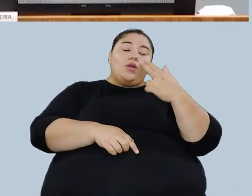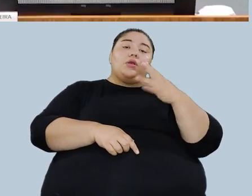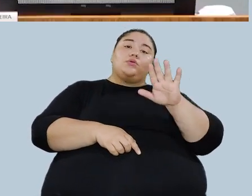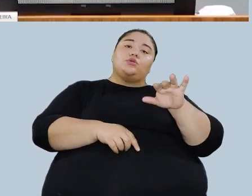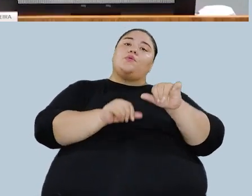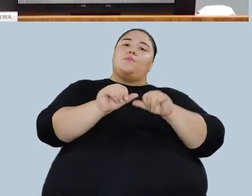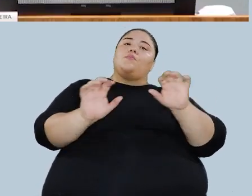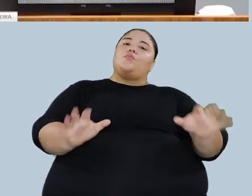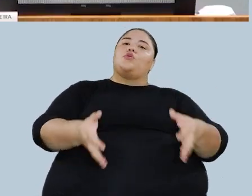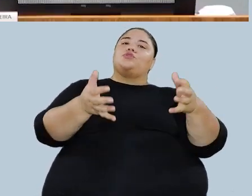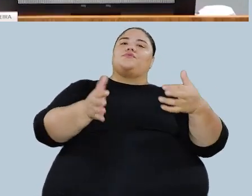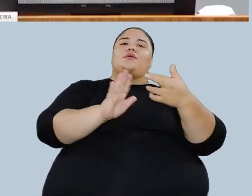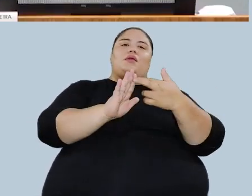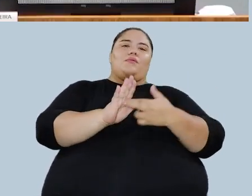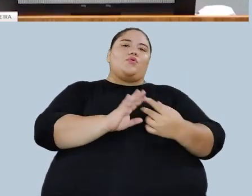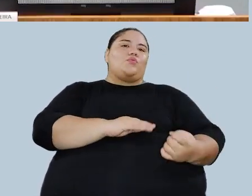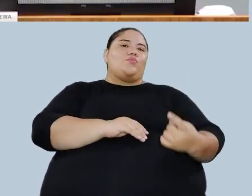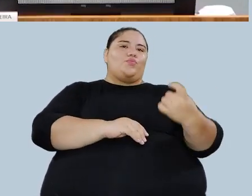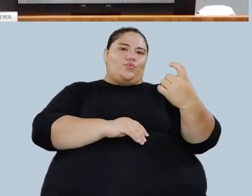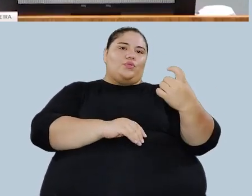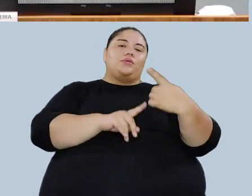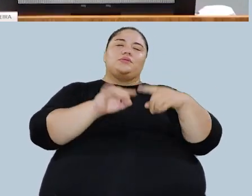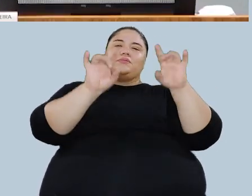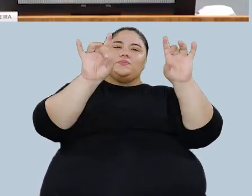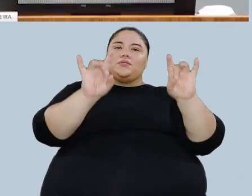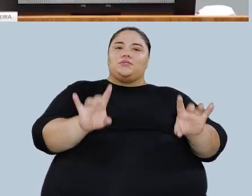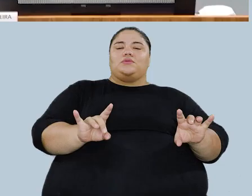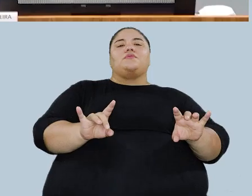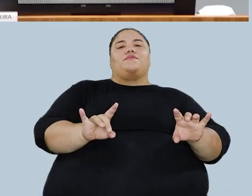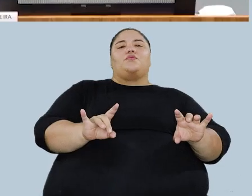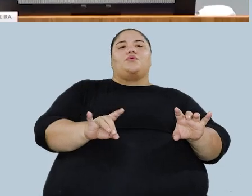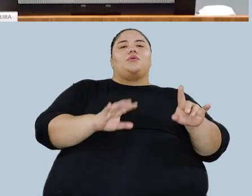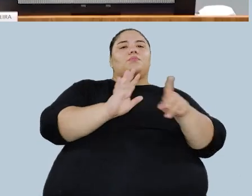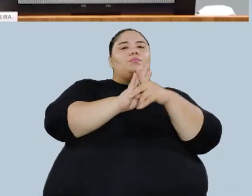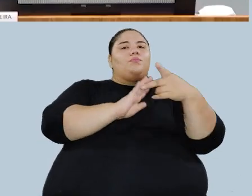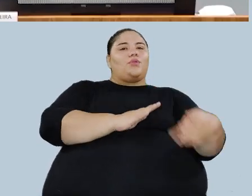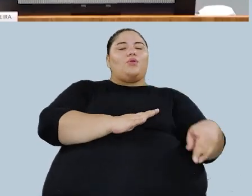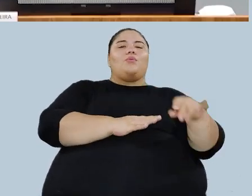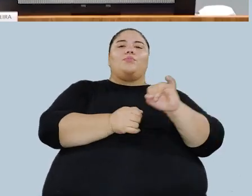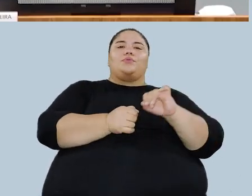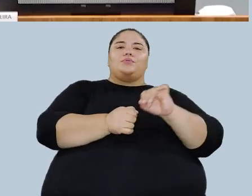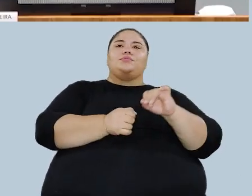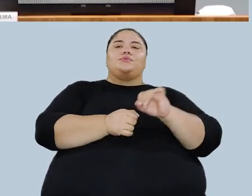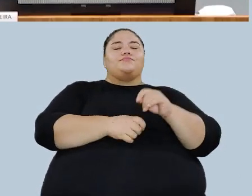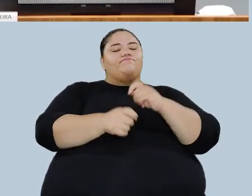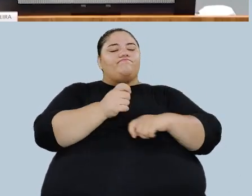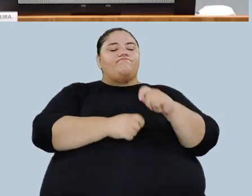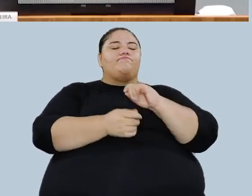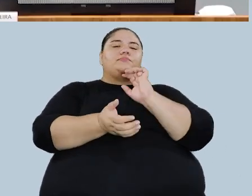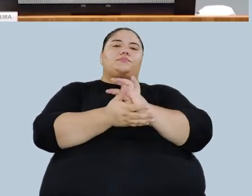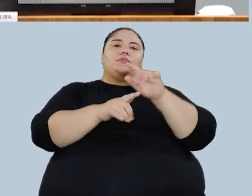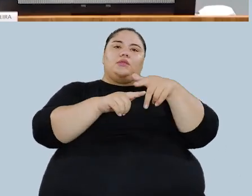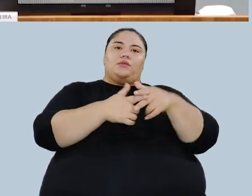grande motivador de um regime único e específico da tributação do setor financeiro nessa